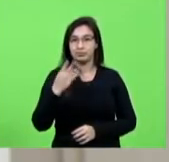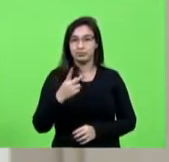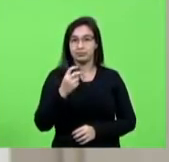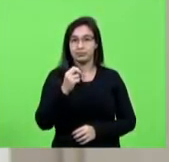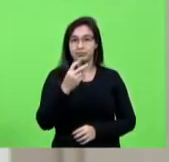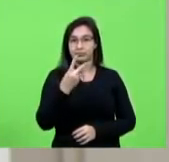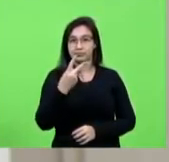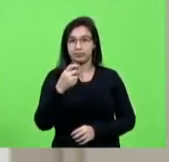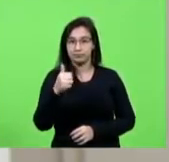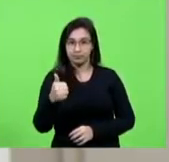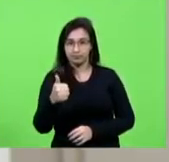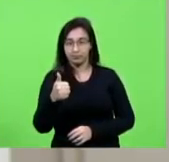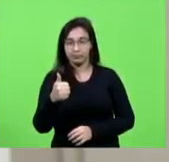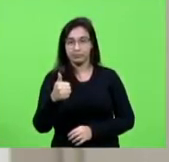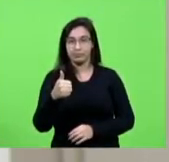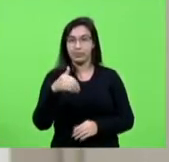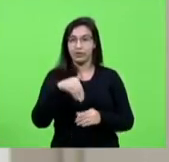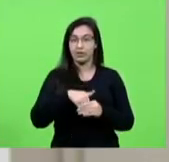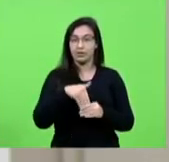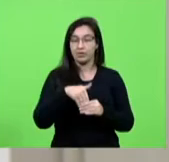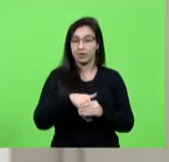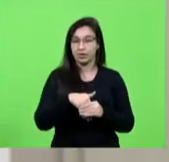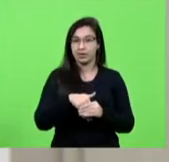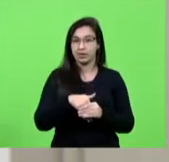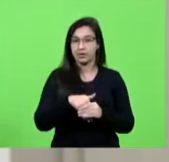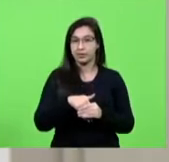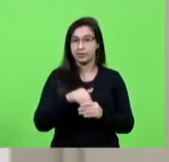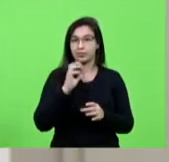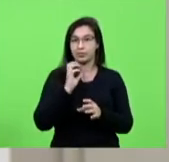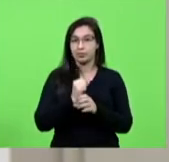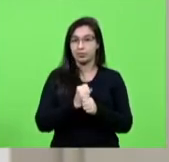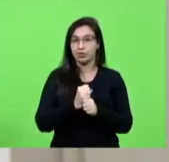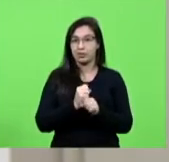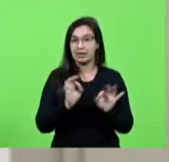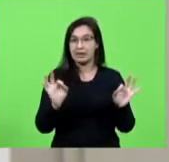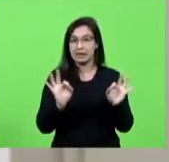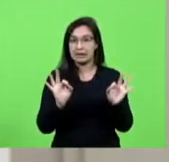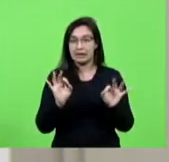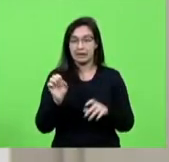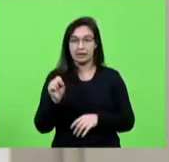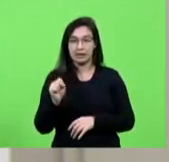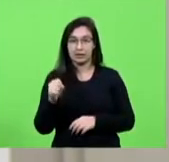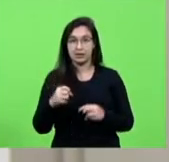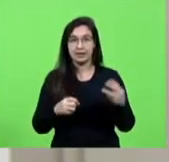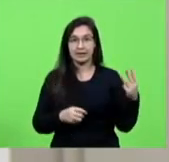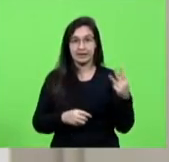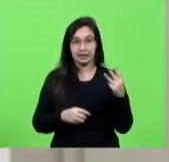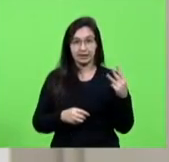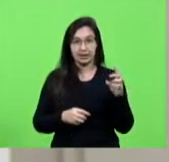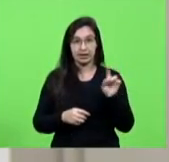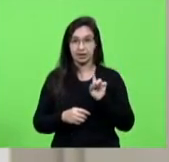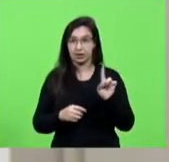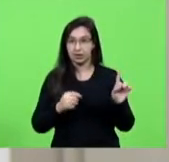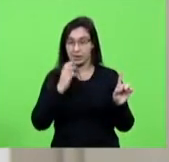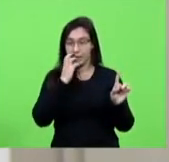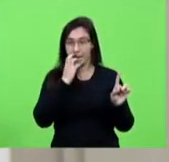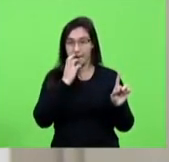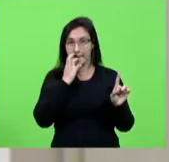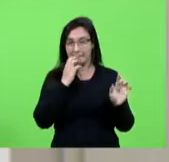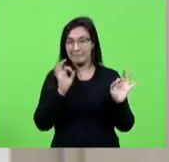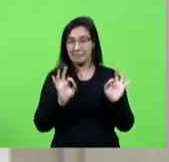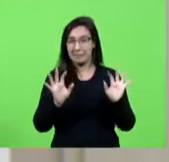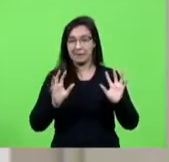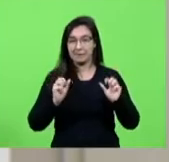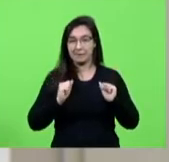65/2021, obtendo a seguinte votação: nenhum voto sim, 33 votos não e sem nenhuma